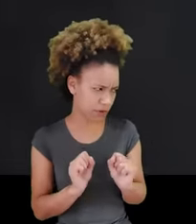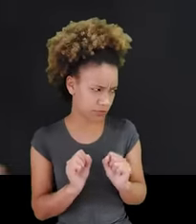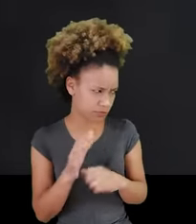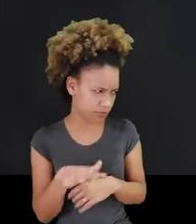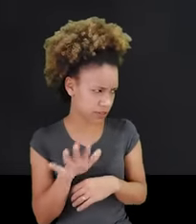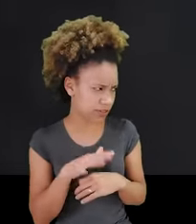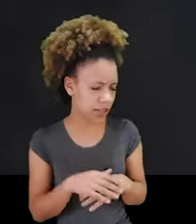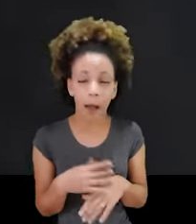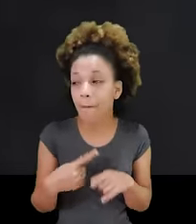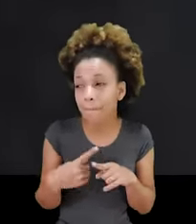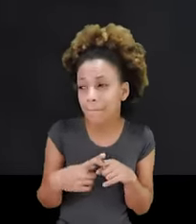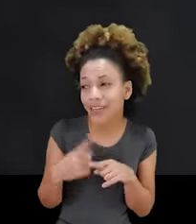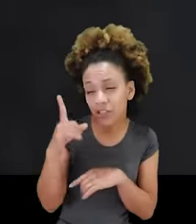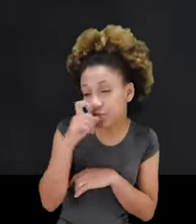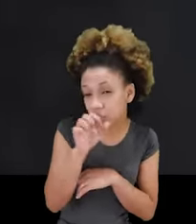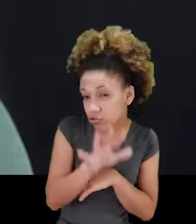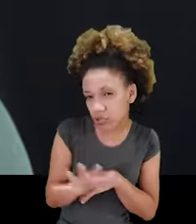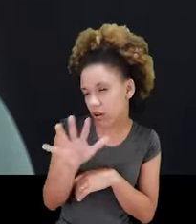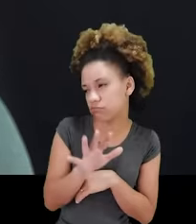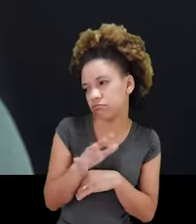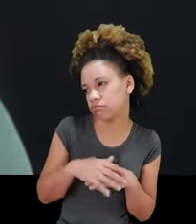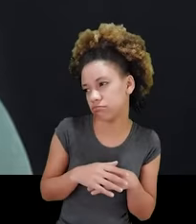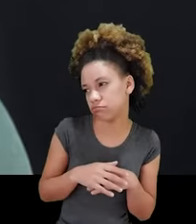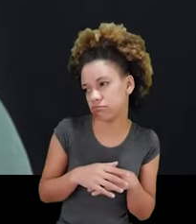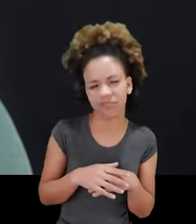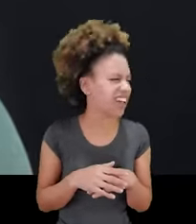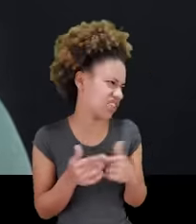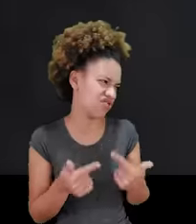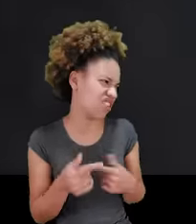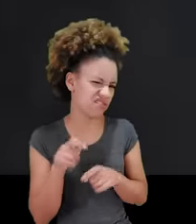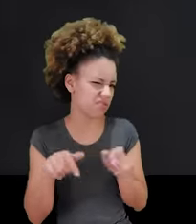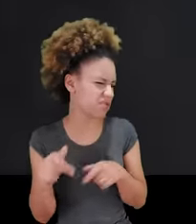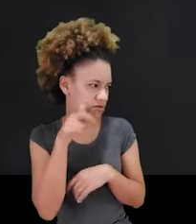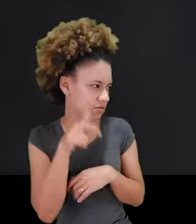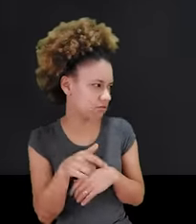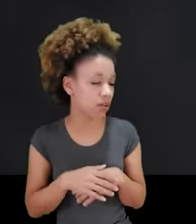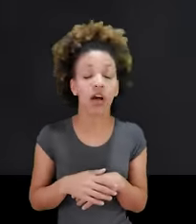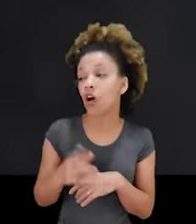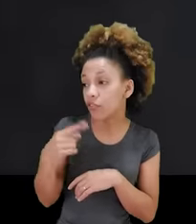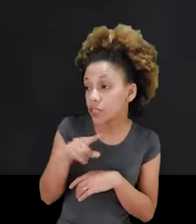Não, porque isto não é verdade, é muito difícil generalizar, é muito é chato falar, para generalizar. A galera que está assistindo. Mas é o brasileiro,